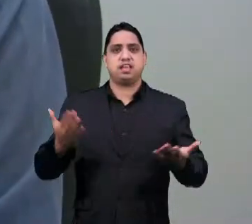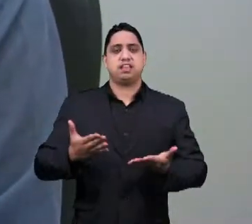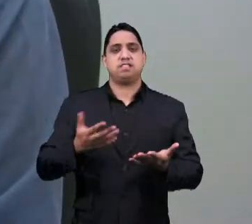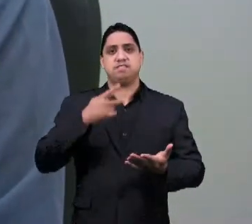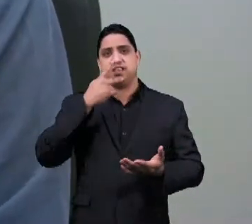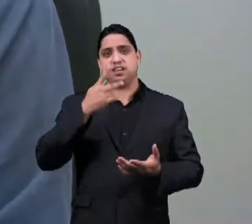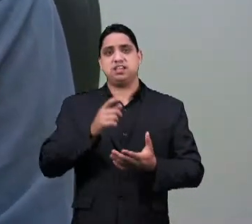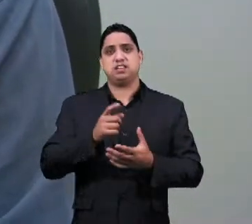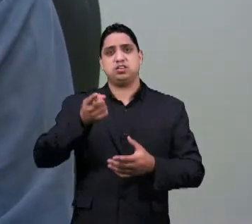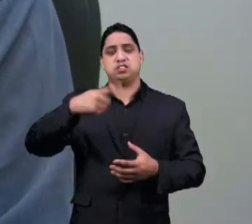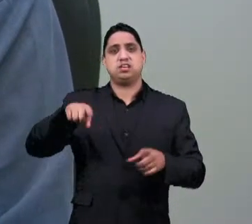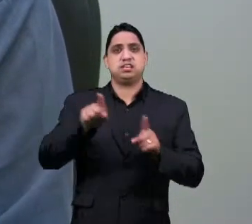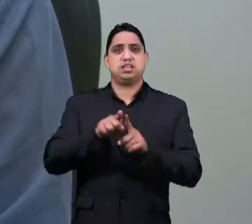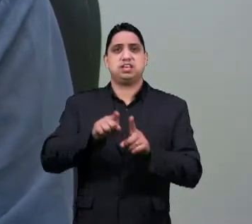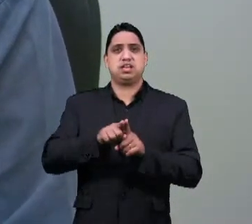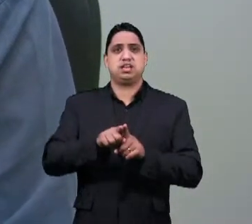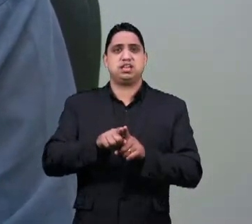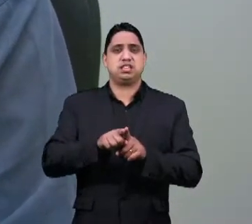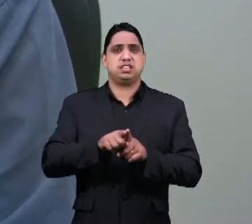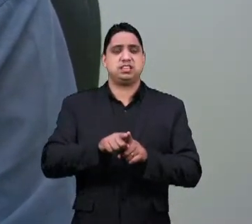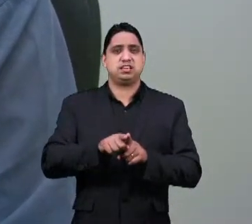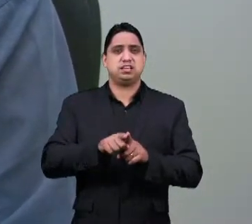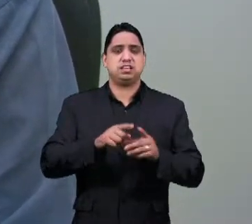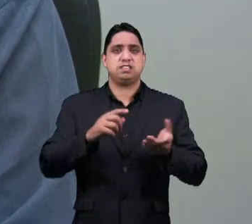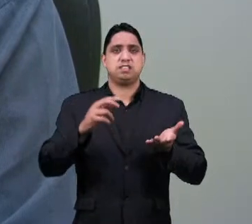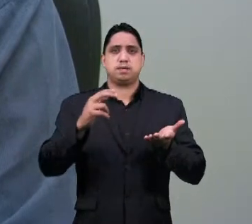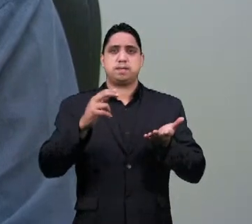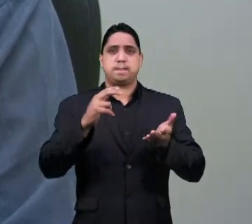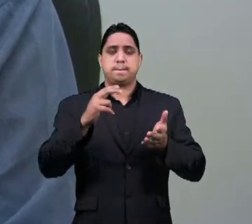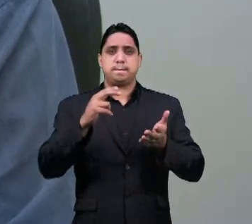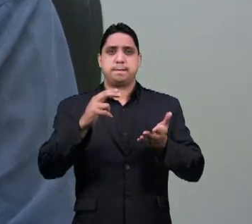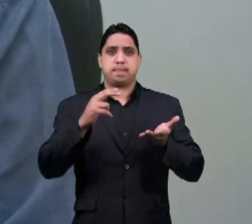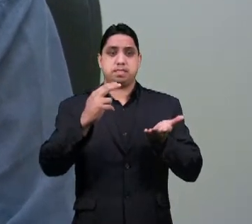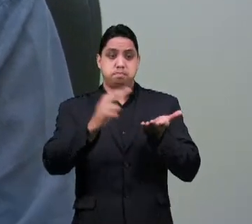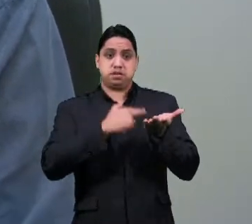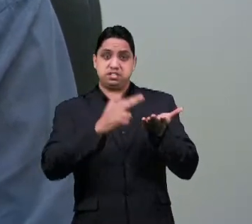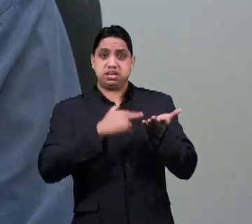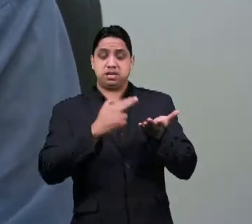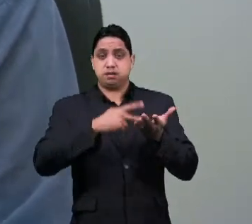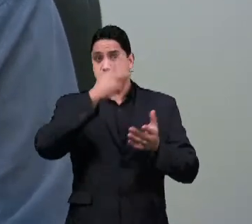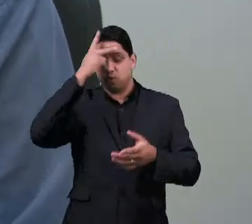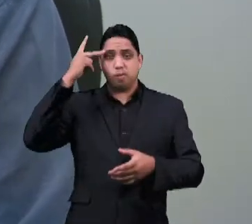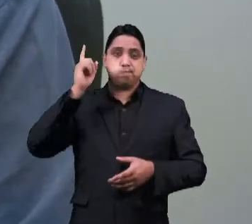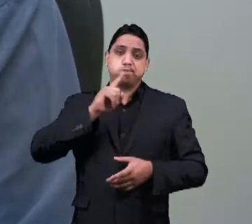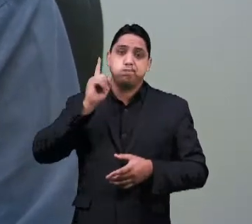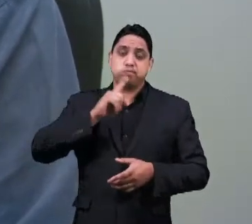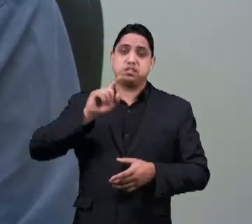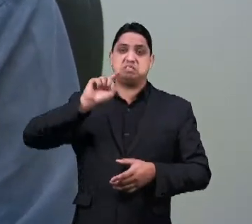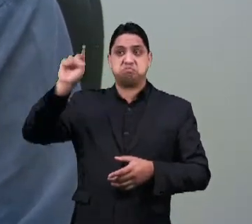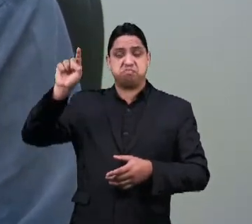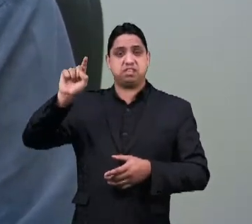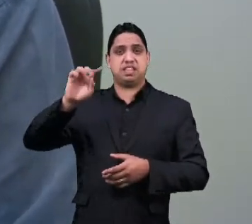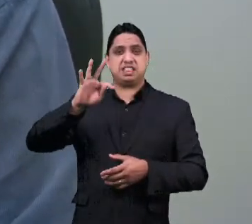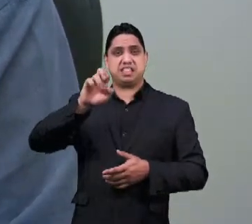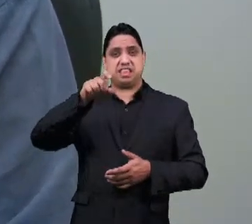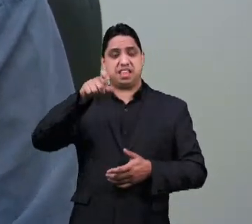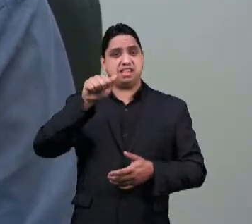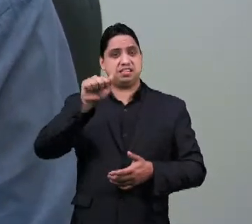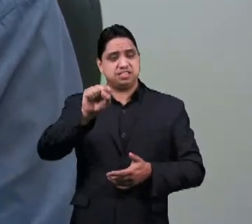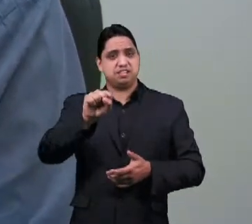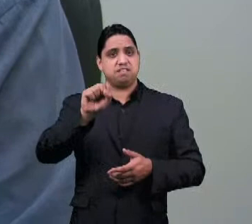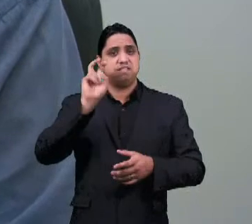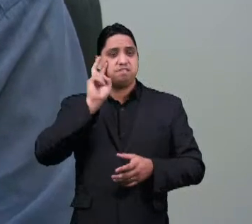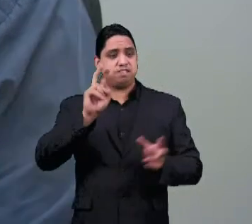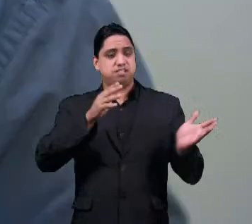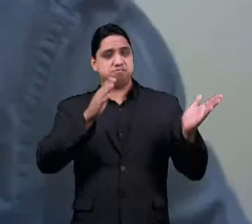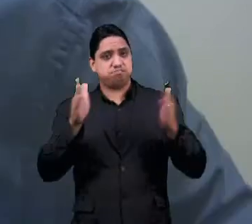também, estamos recebendo aqui mensagens de irmãos que estão no Texas, nos Estados Unidos, acompanhando a nossa programação, acompanhando aqui a